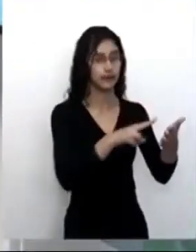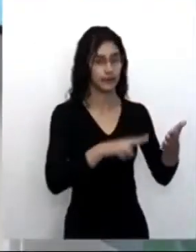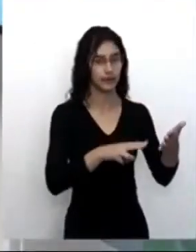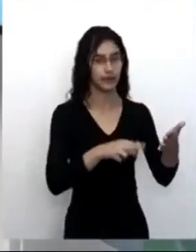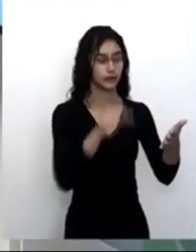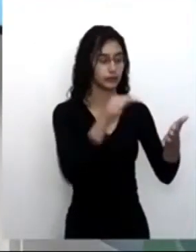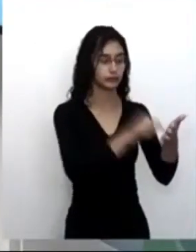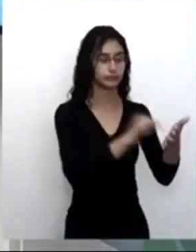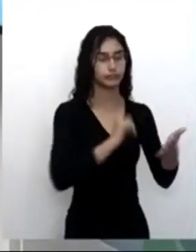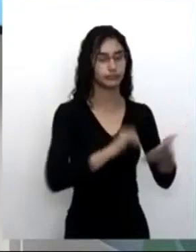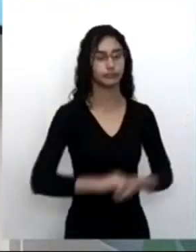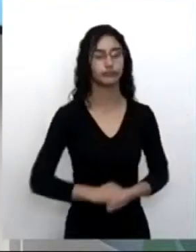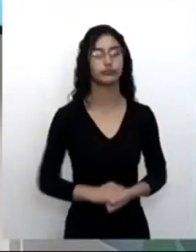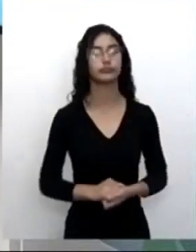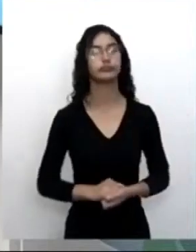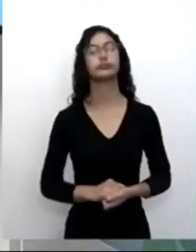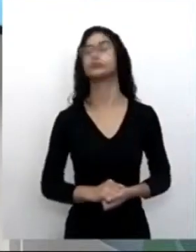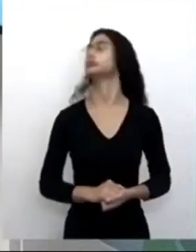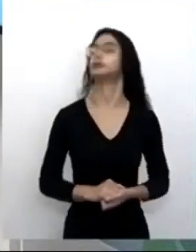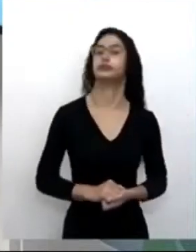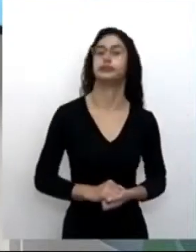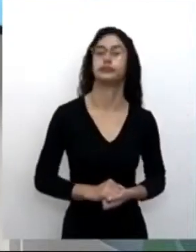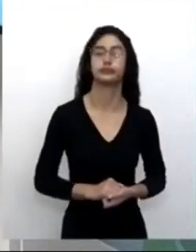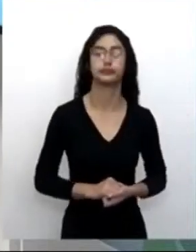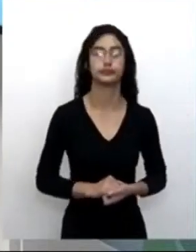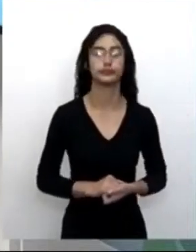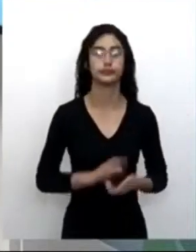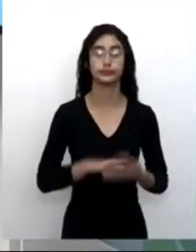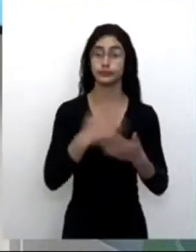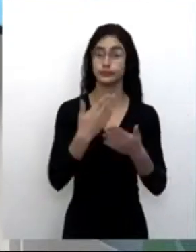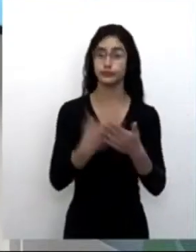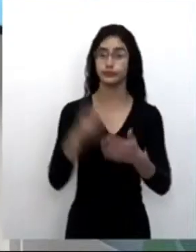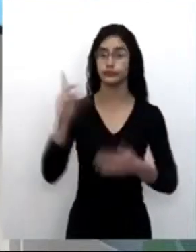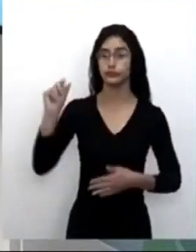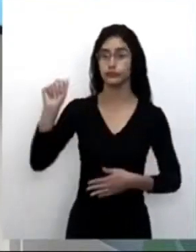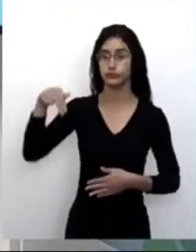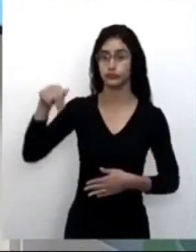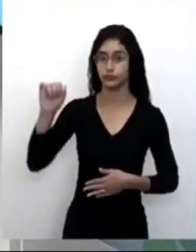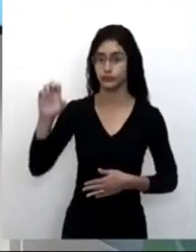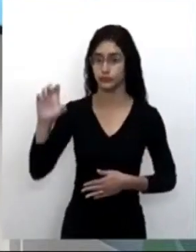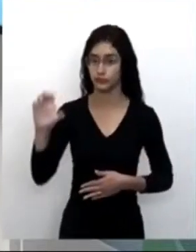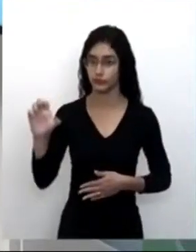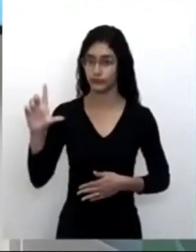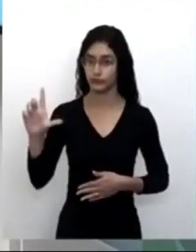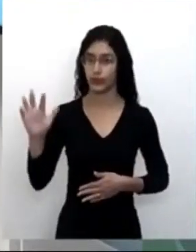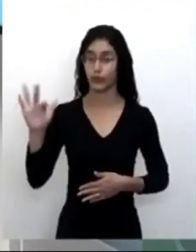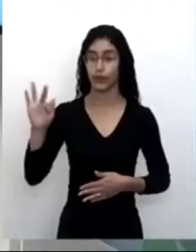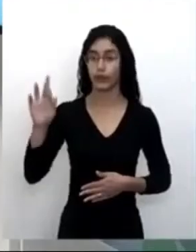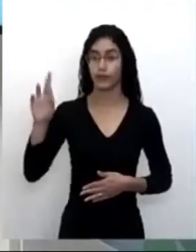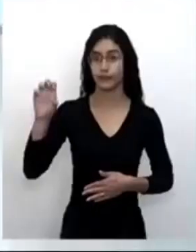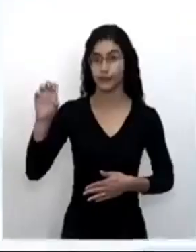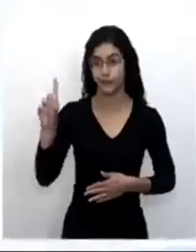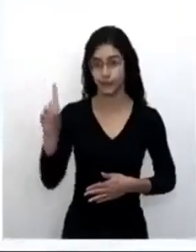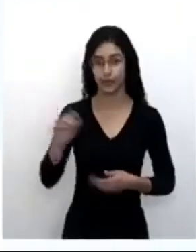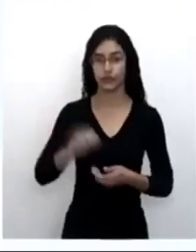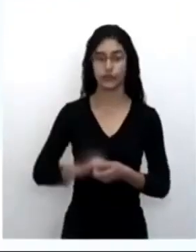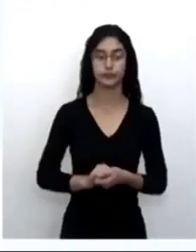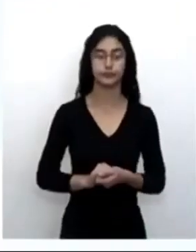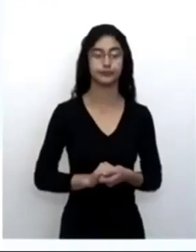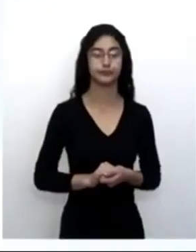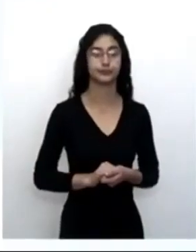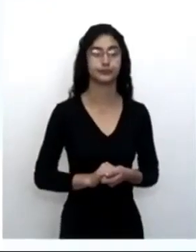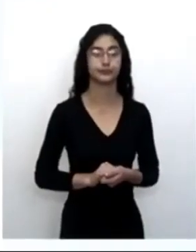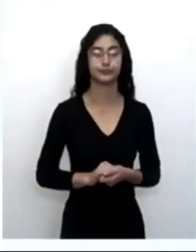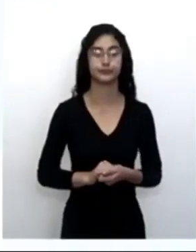neste módulo de aula que vocês vão ter com professor Daniel eu comprei Professor Fred eles trabalharam função do 1º grau estudo de grandezas